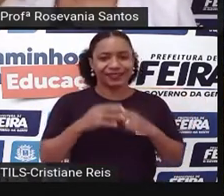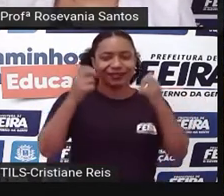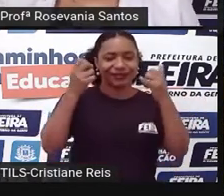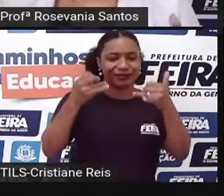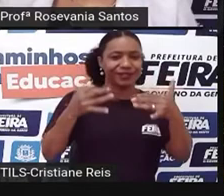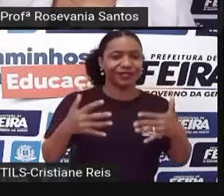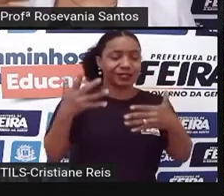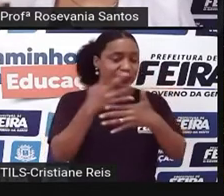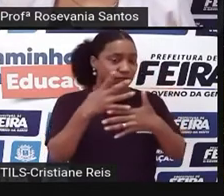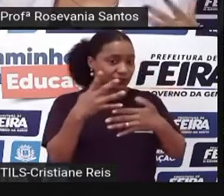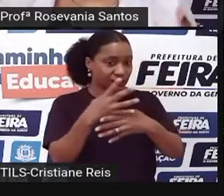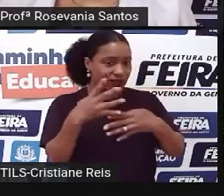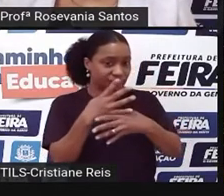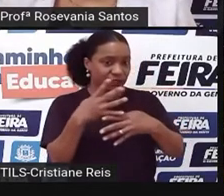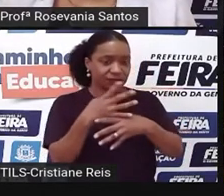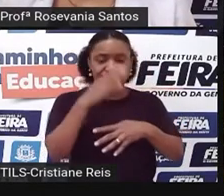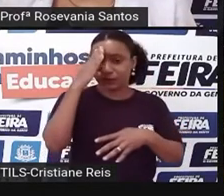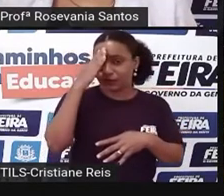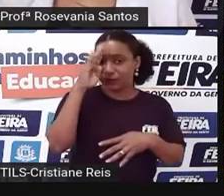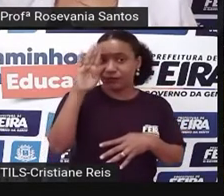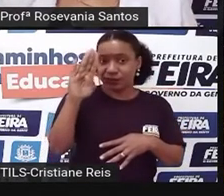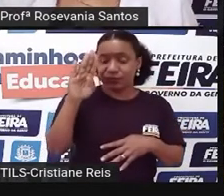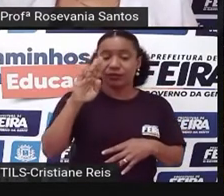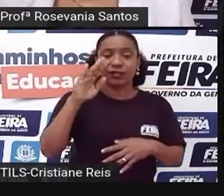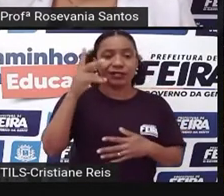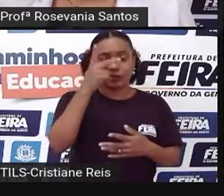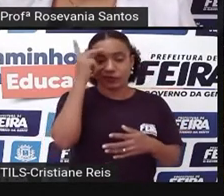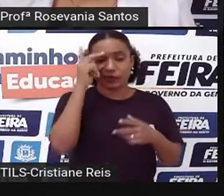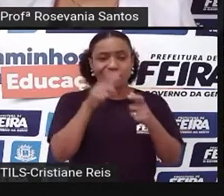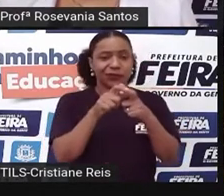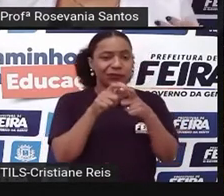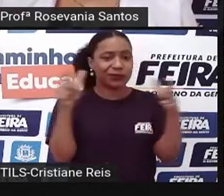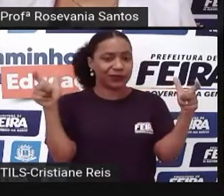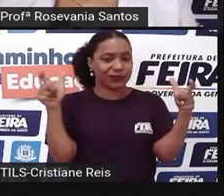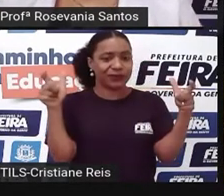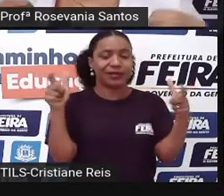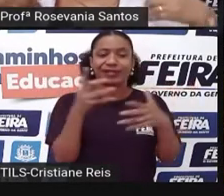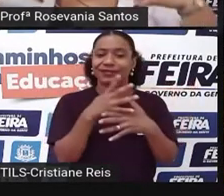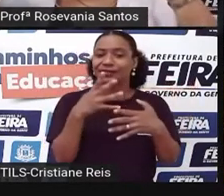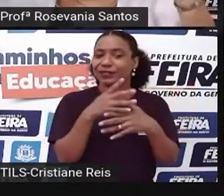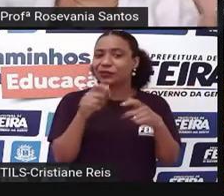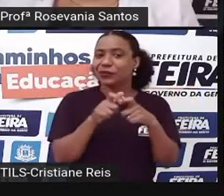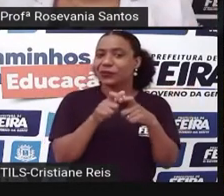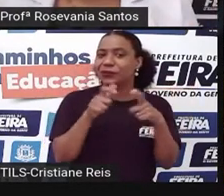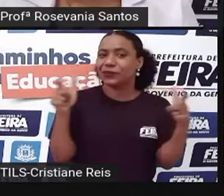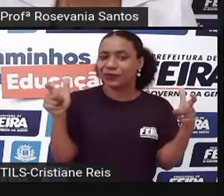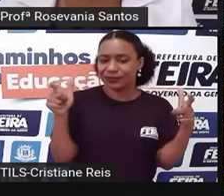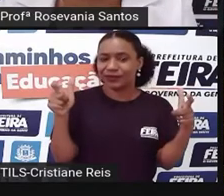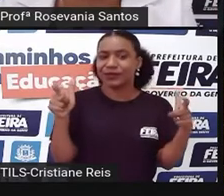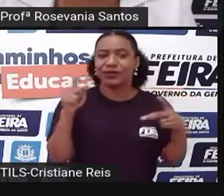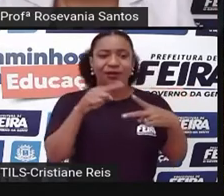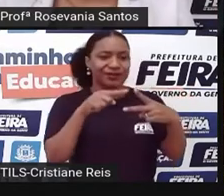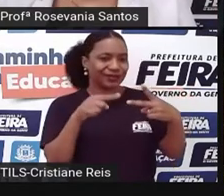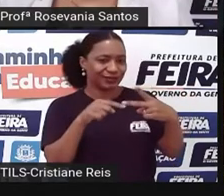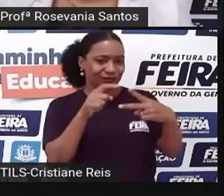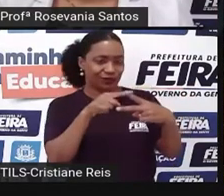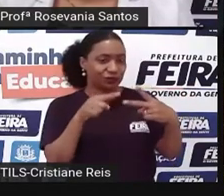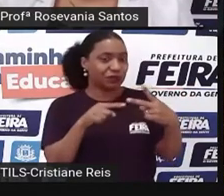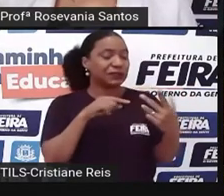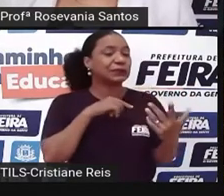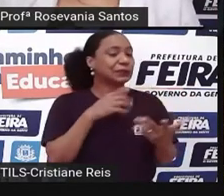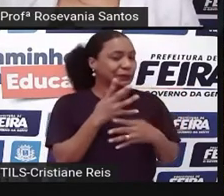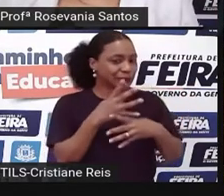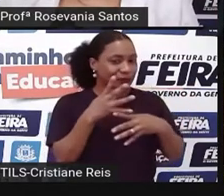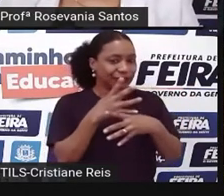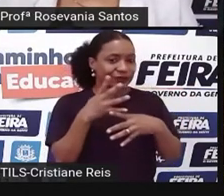cidades principais com a maior quantidade de habitantes, eu quis destacar as nossas duas metrópoles, né, consideradas cidades globais,